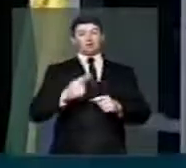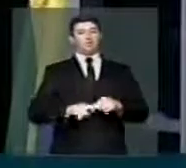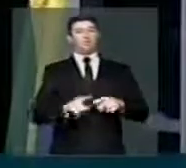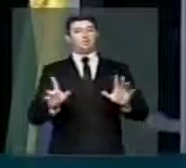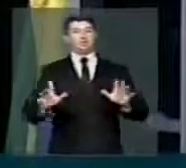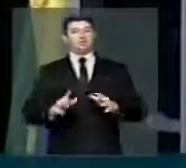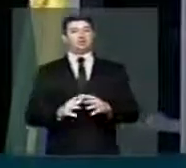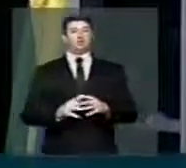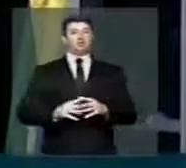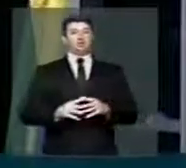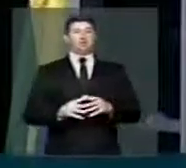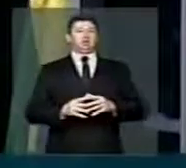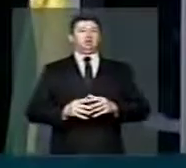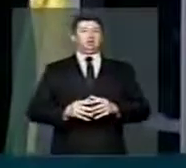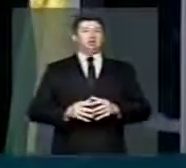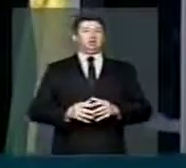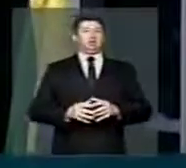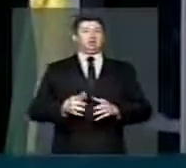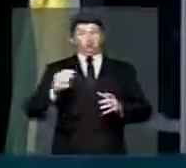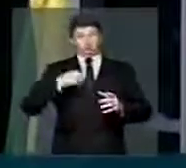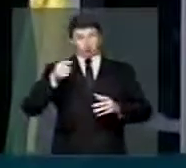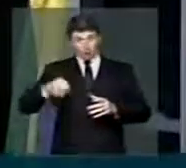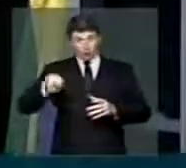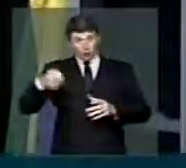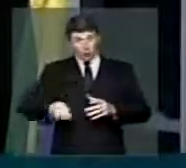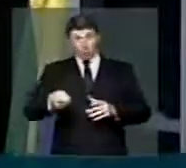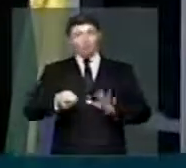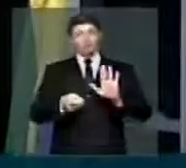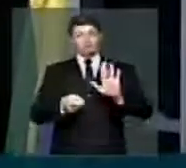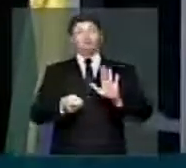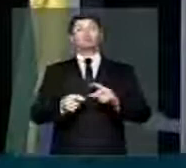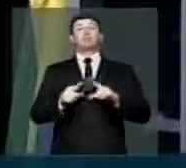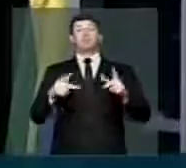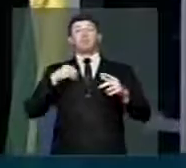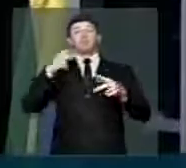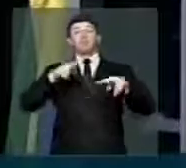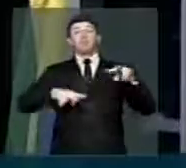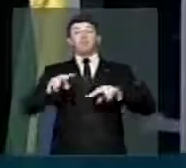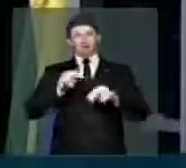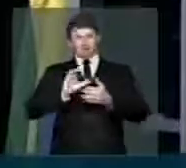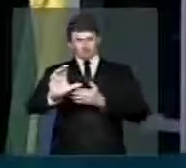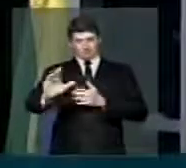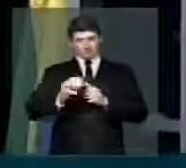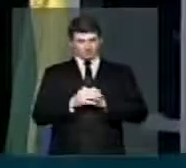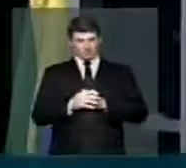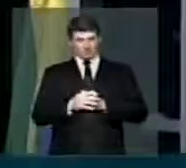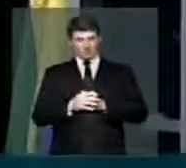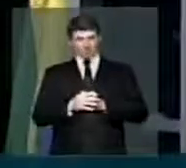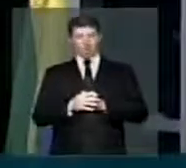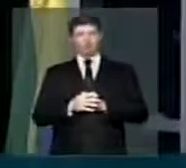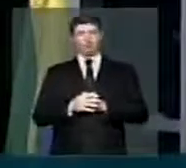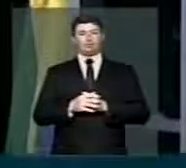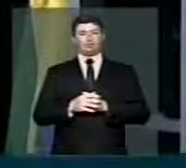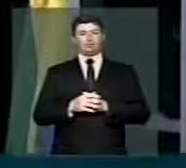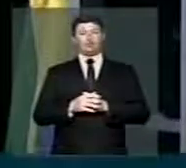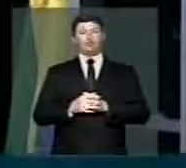senhor presidente, será que eu estou sendo duro, senhor presidente? Vamos avaliar sob o ponto de vista de investimento. Como é que nós caminhamos nesses